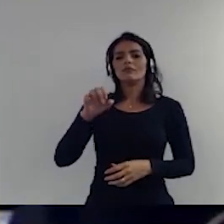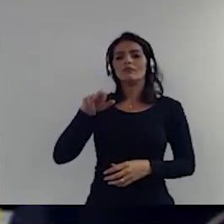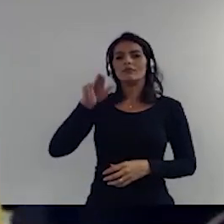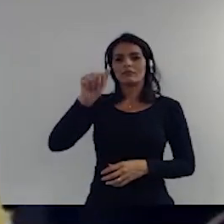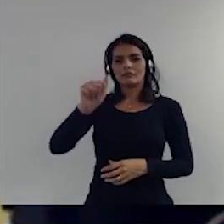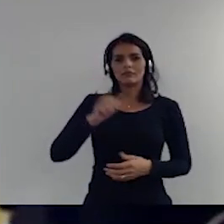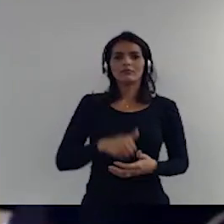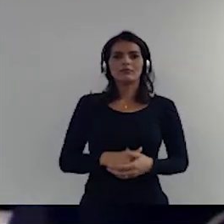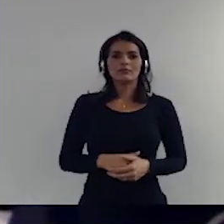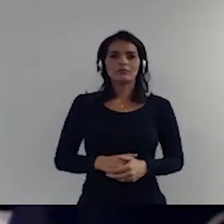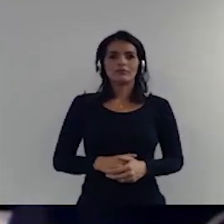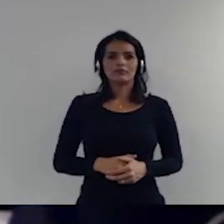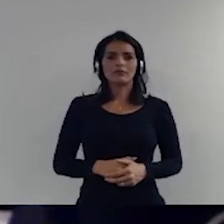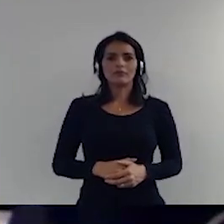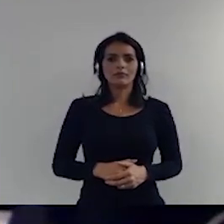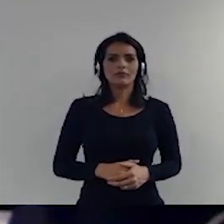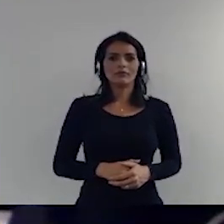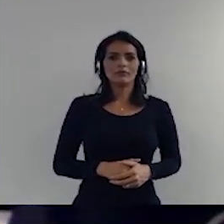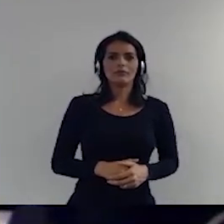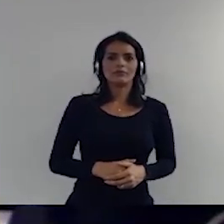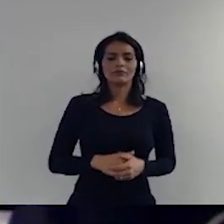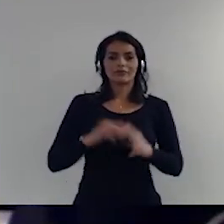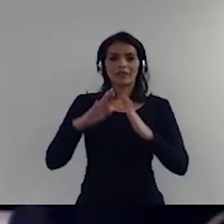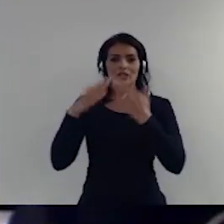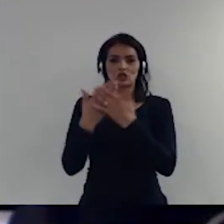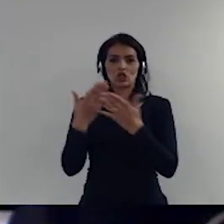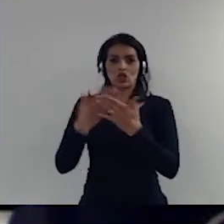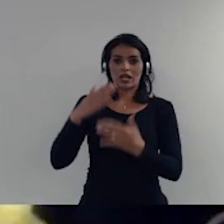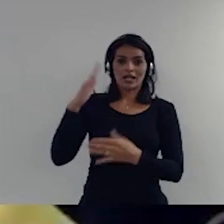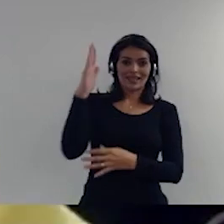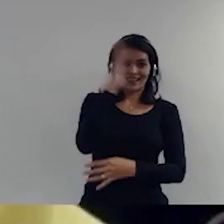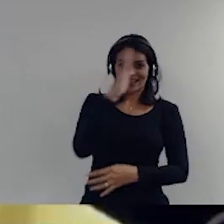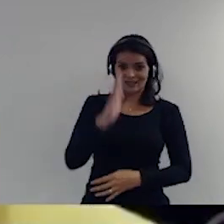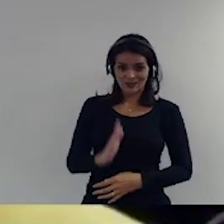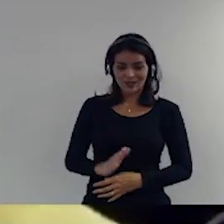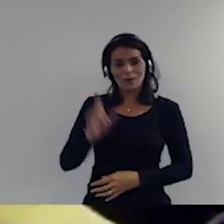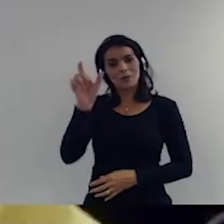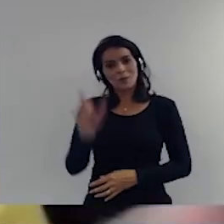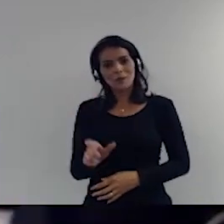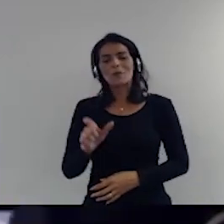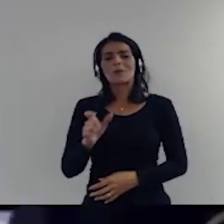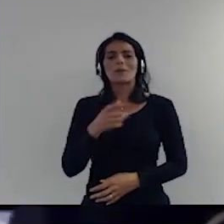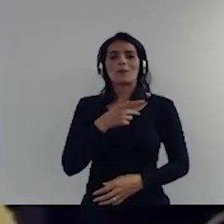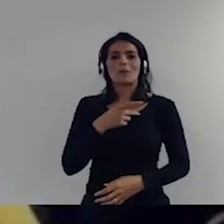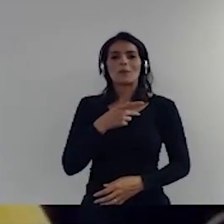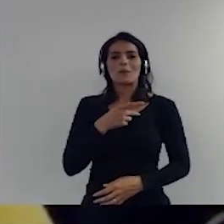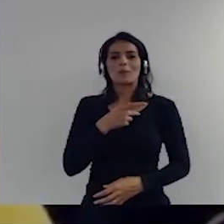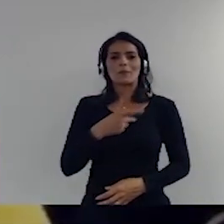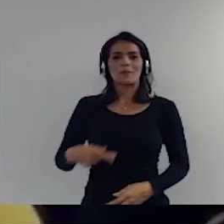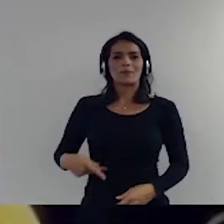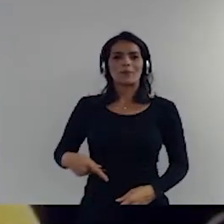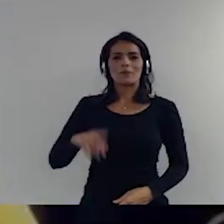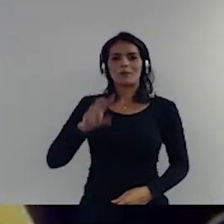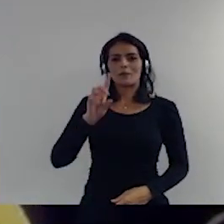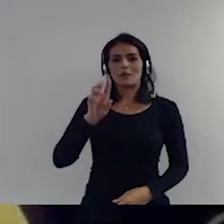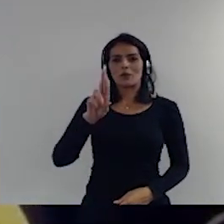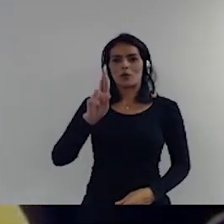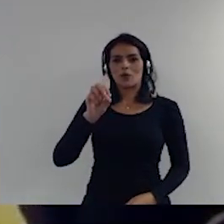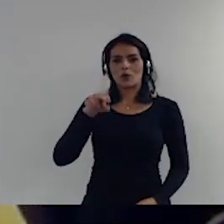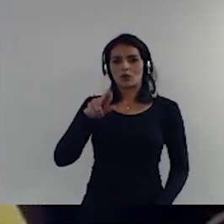estou falando ESA, desculpa, da ENA, né, da Escola Nacional, na pessoa do doutor